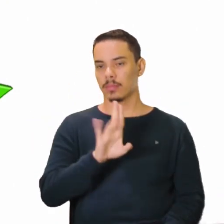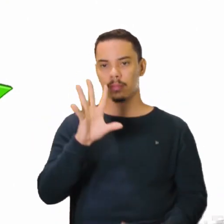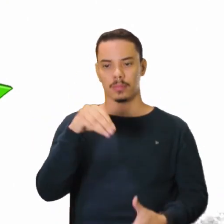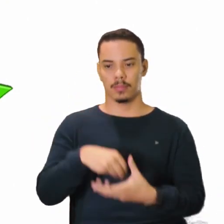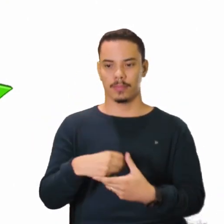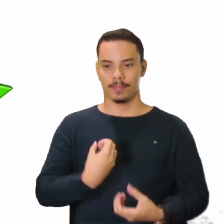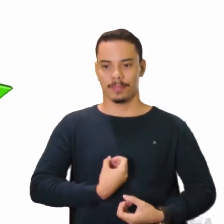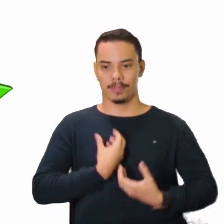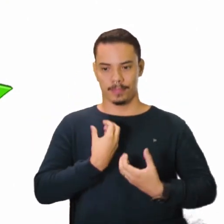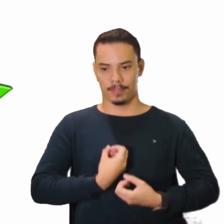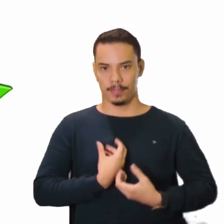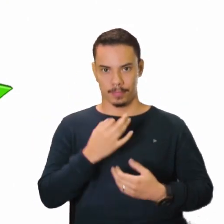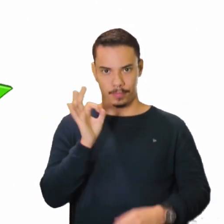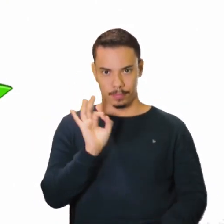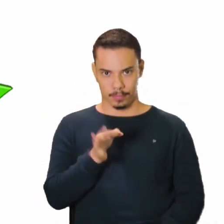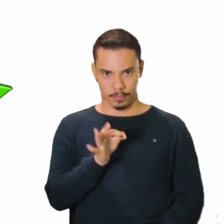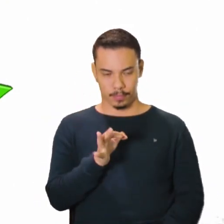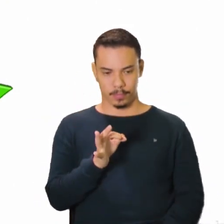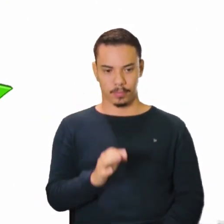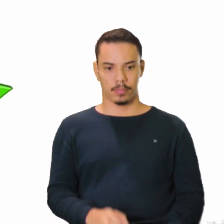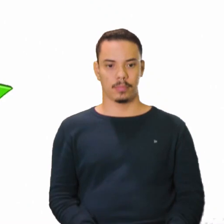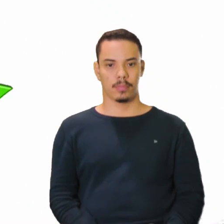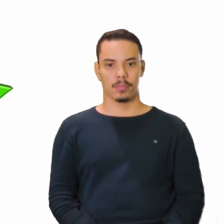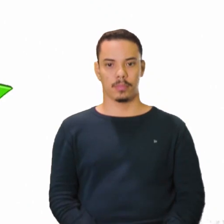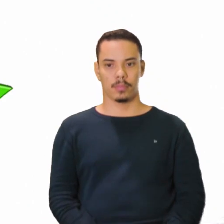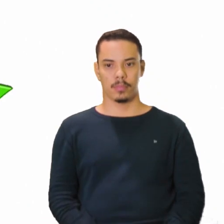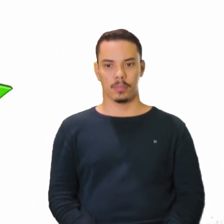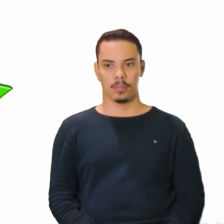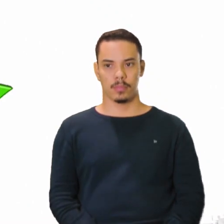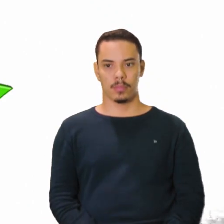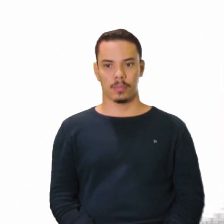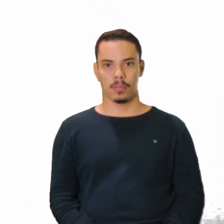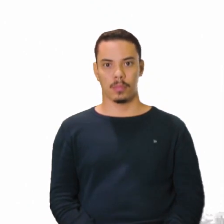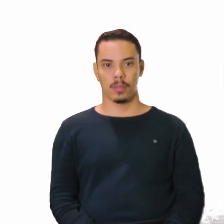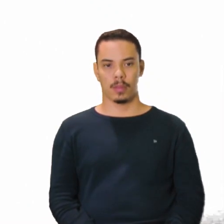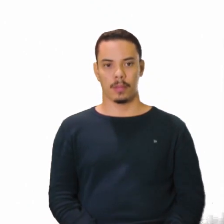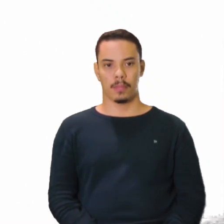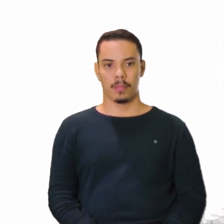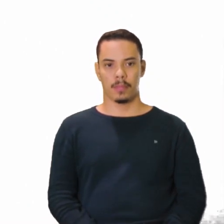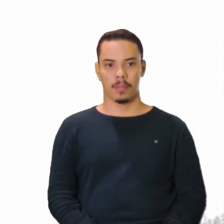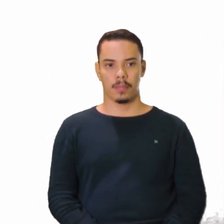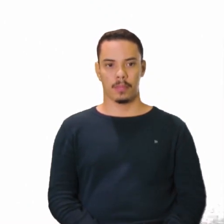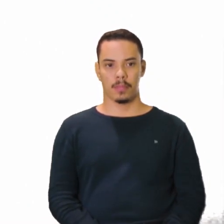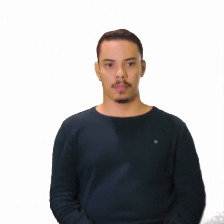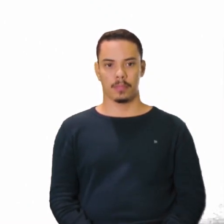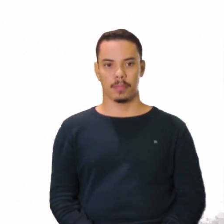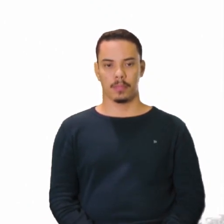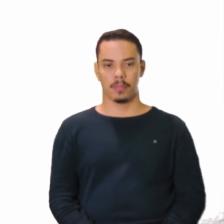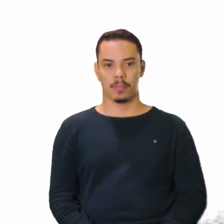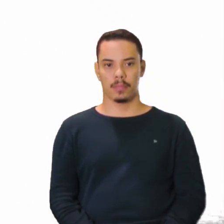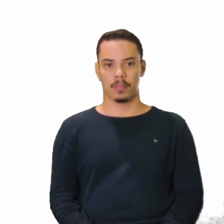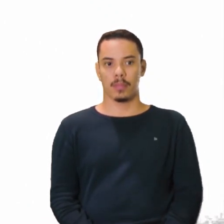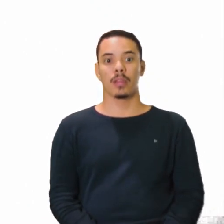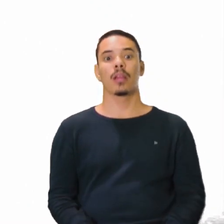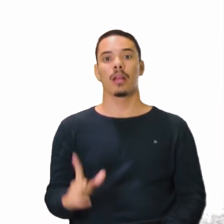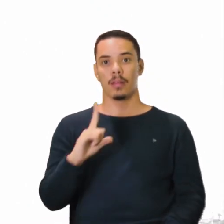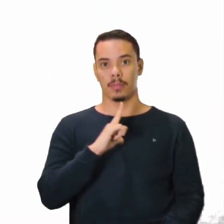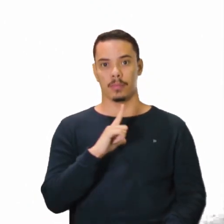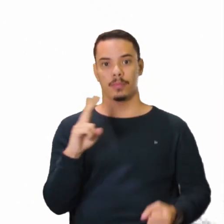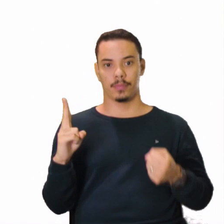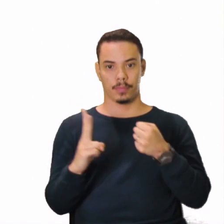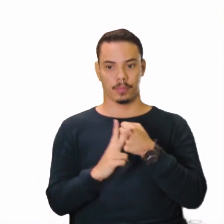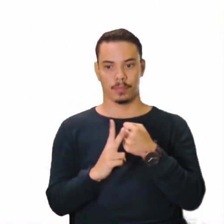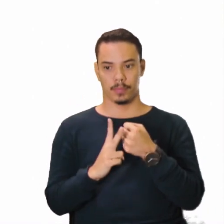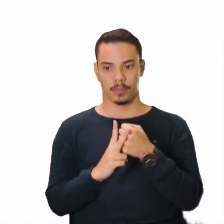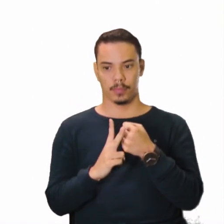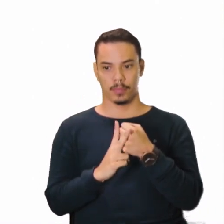poesias. Tá vendo só? Beleza, então vamos seguindo. Bom, nós temos aí para os verbos,